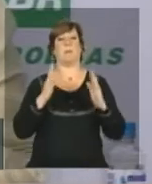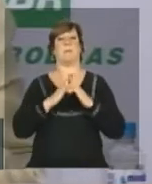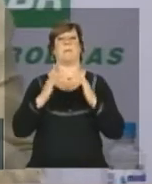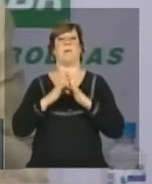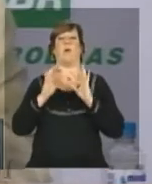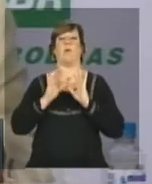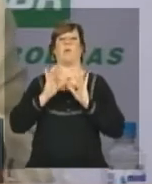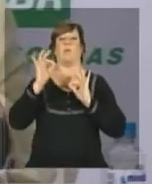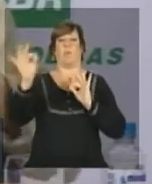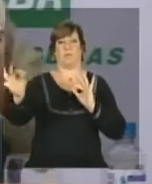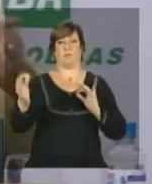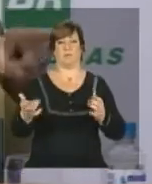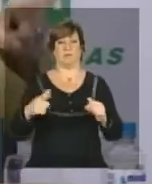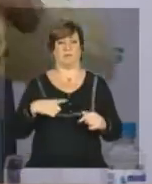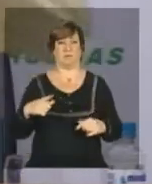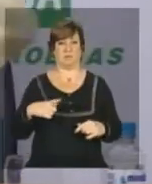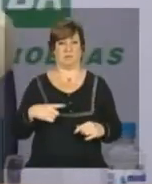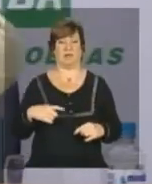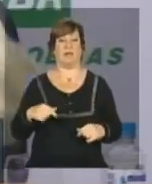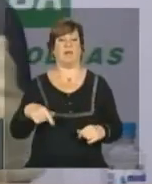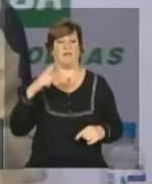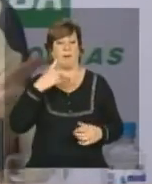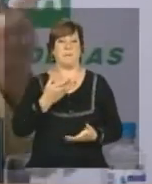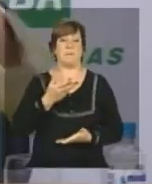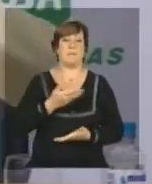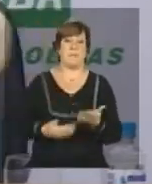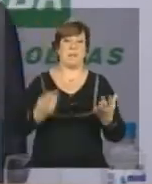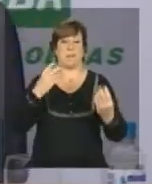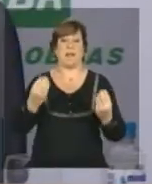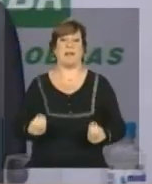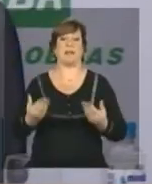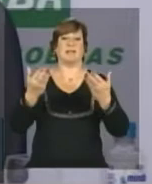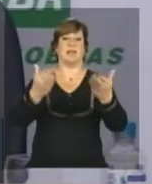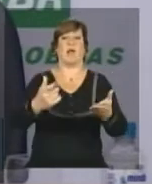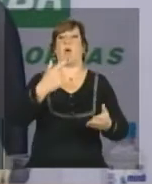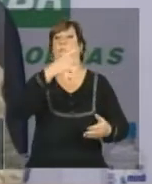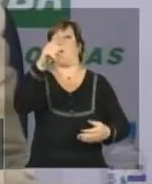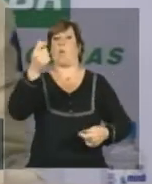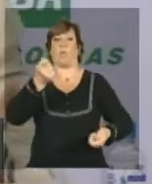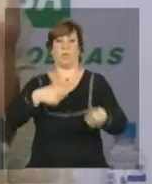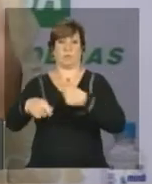o Brasil é longe. Então, aquela perda para entrega em outros